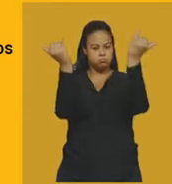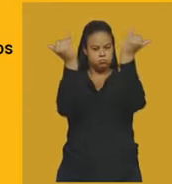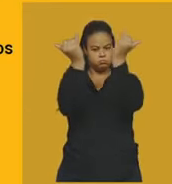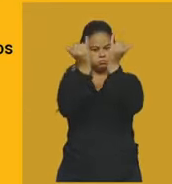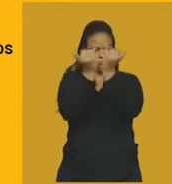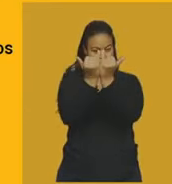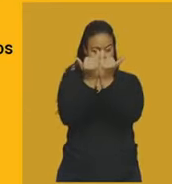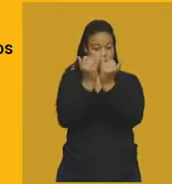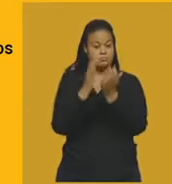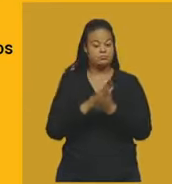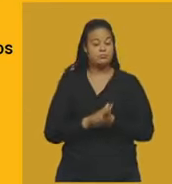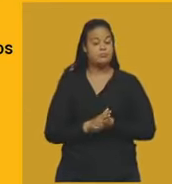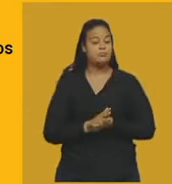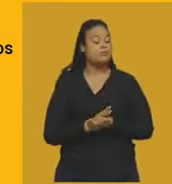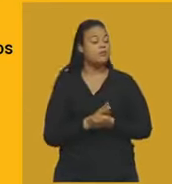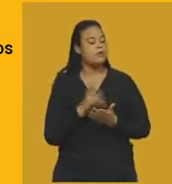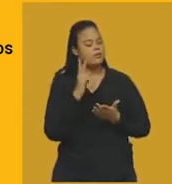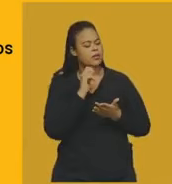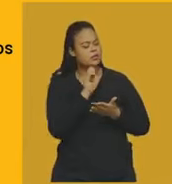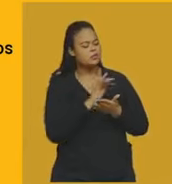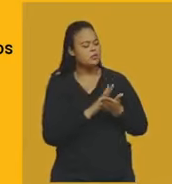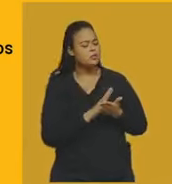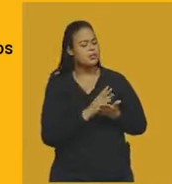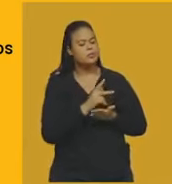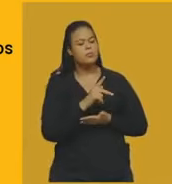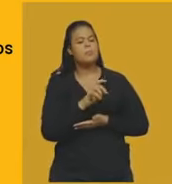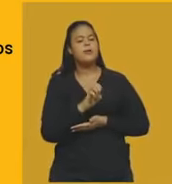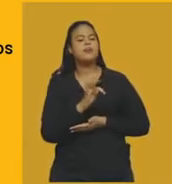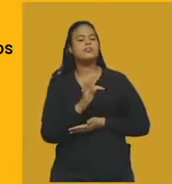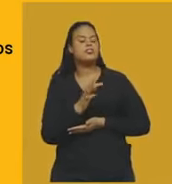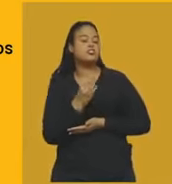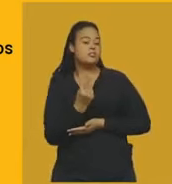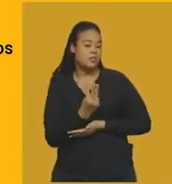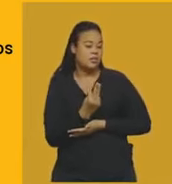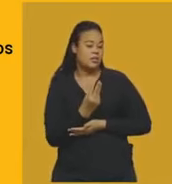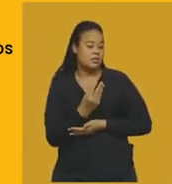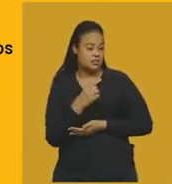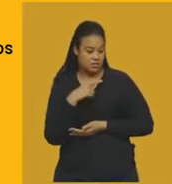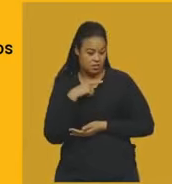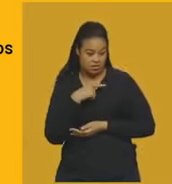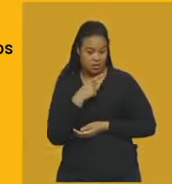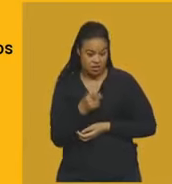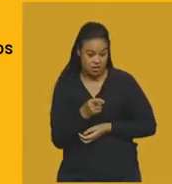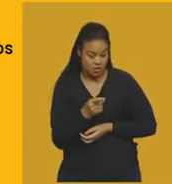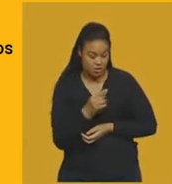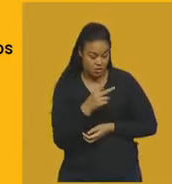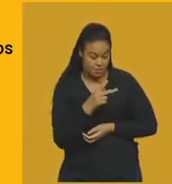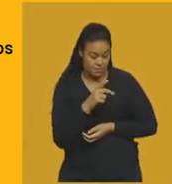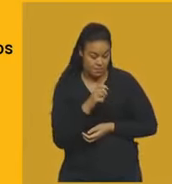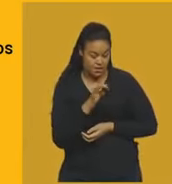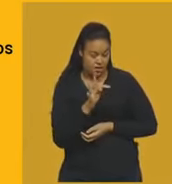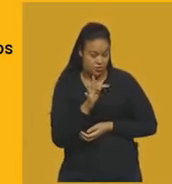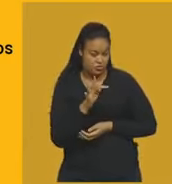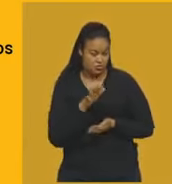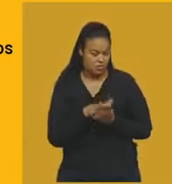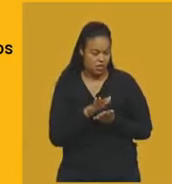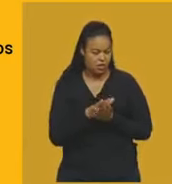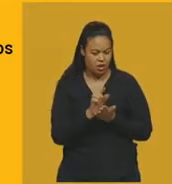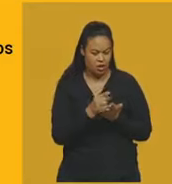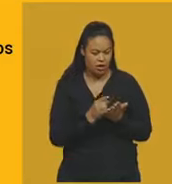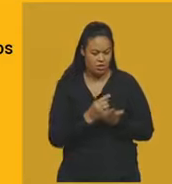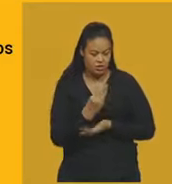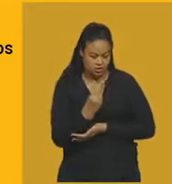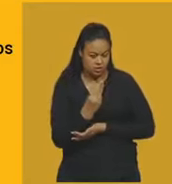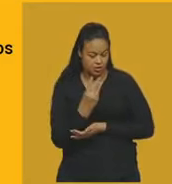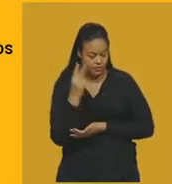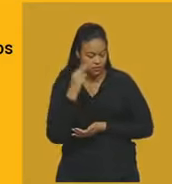exercício que estava no PET 3 de vocês. Então, se vocês estiverem com o PET 3 aí fácil, peguem ele e vamos ver o exercício